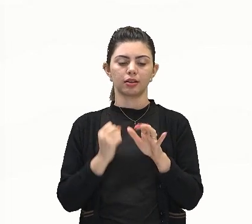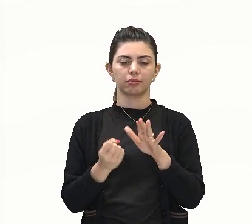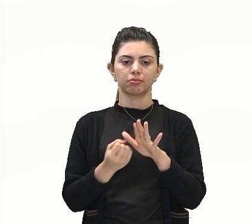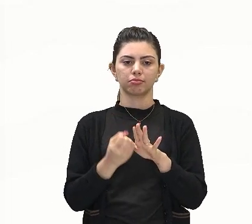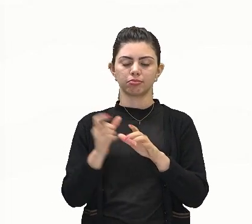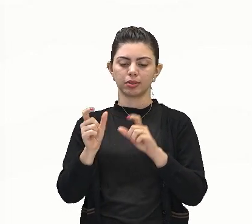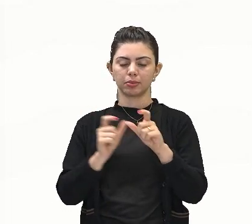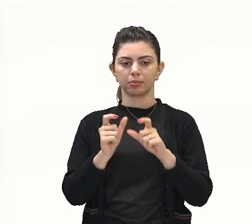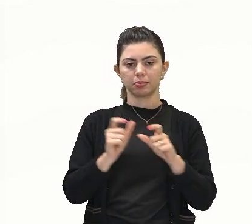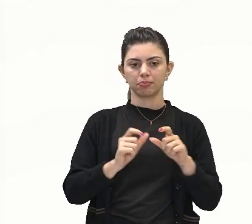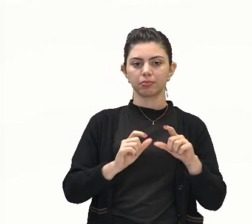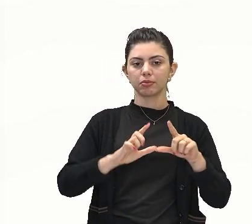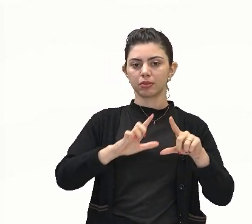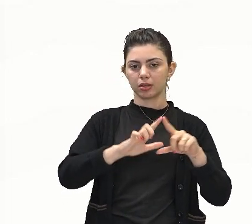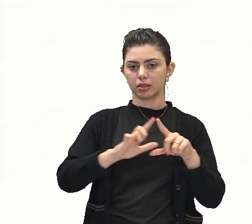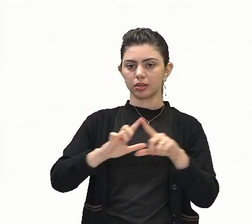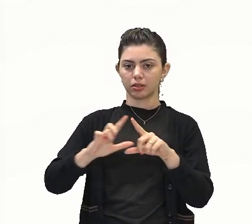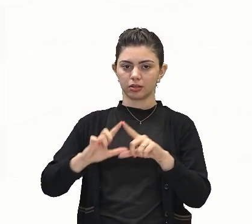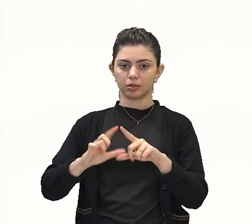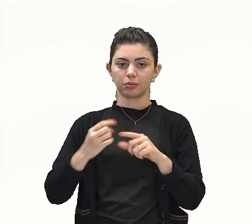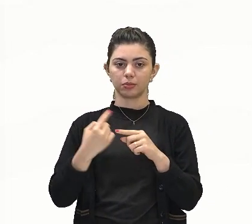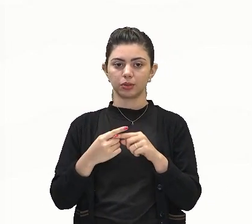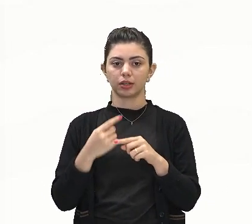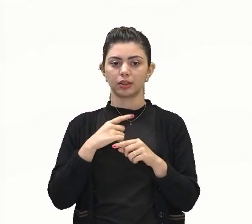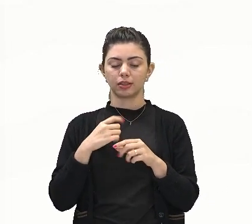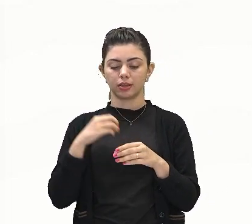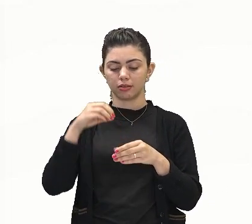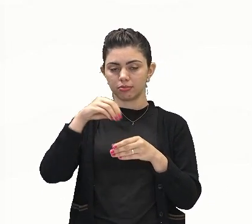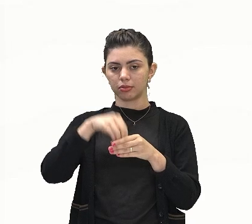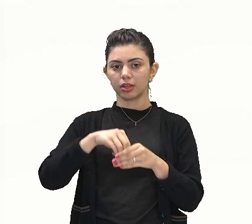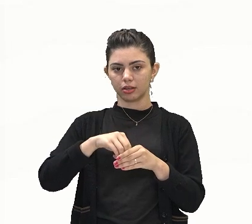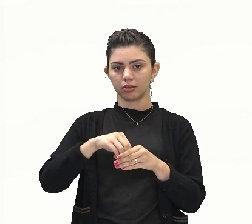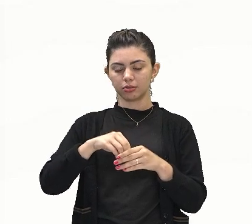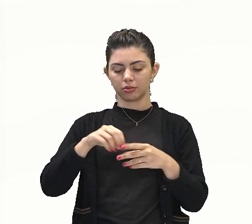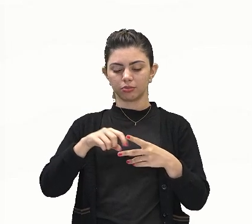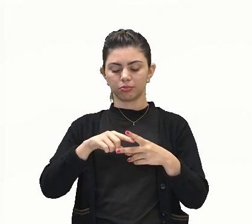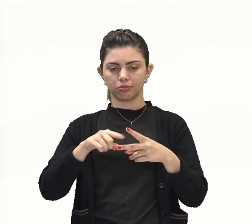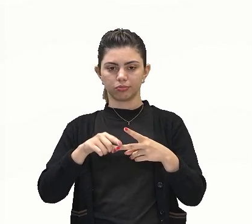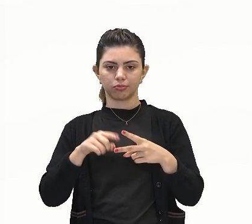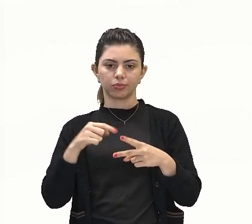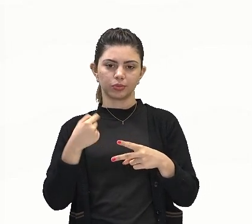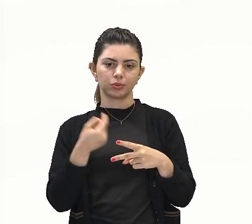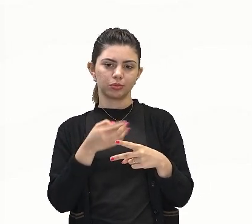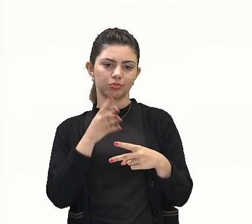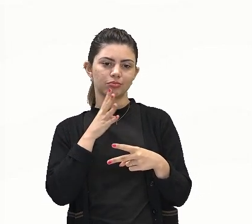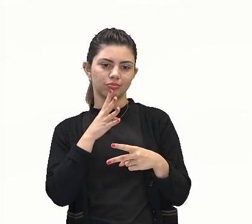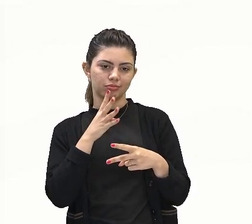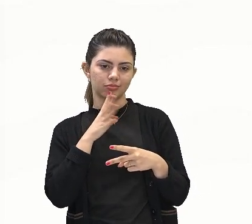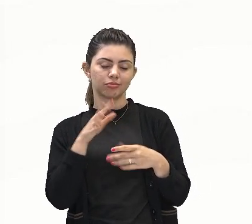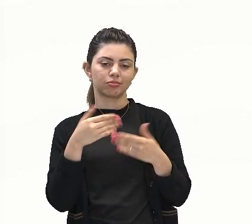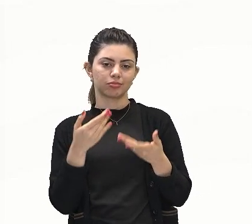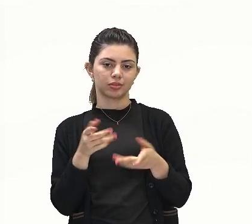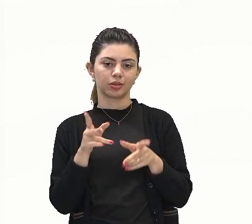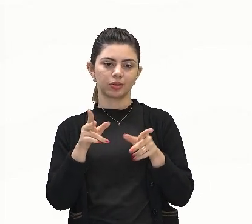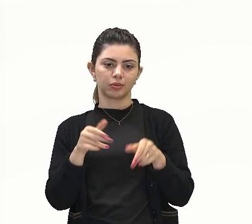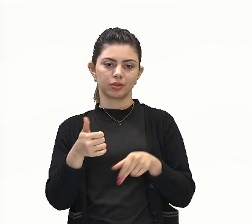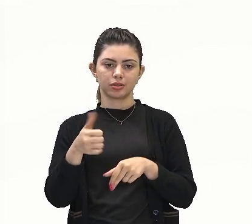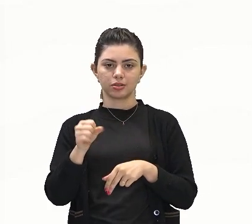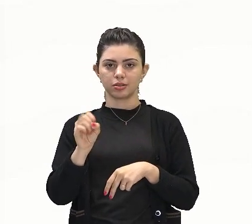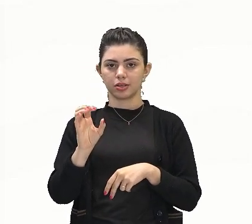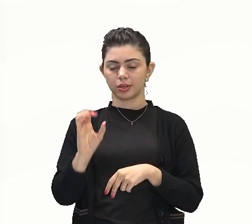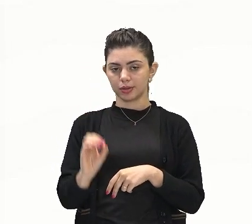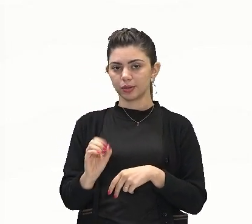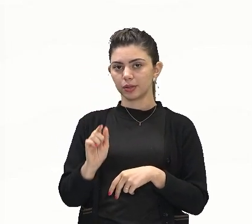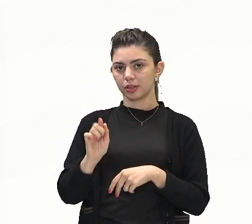Uma vez que a soma das medidas dos ângulos internos de um triângulo já é conhecida e é igual a